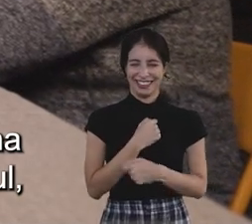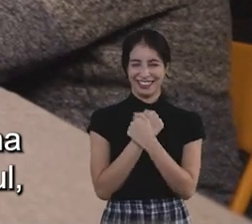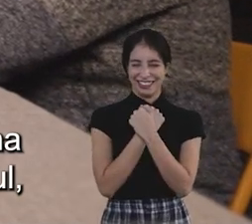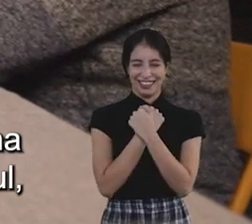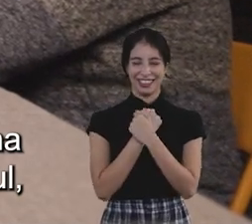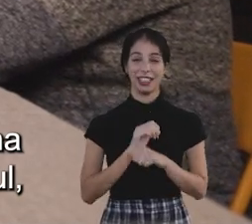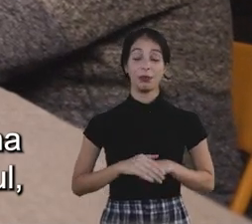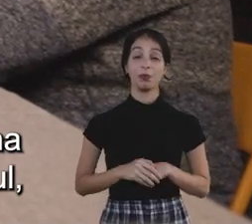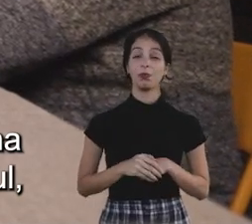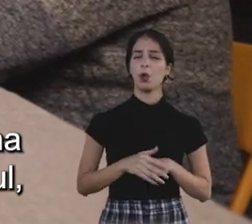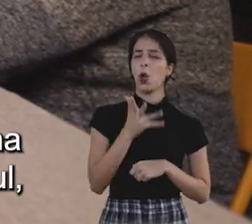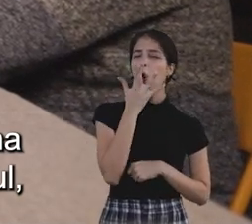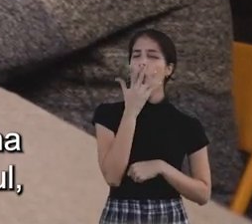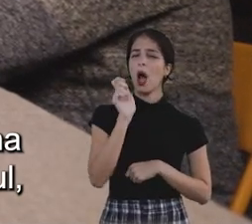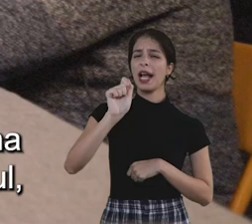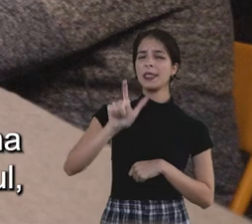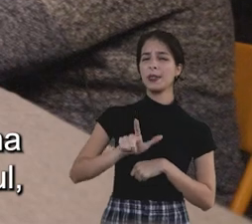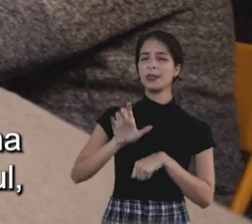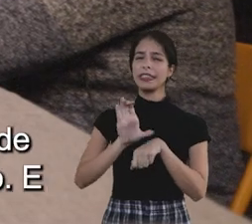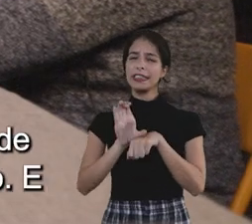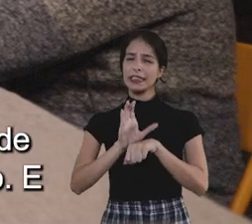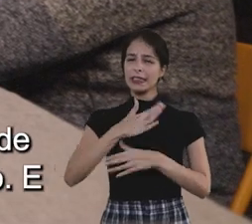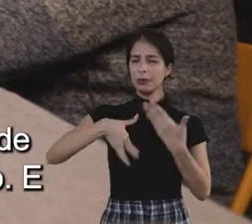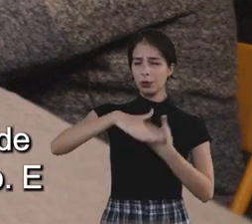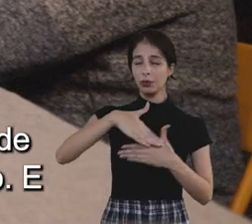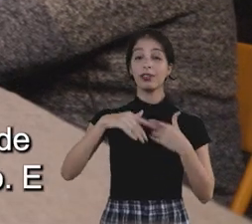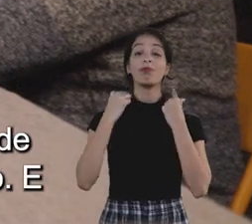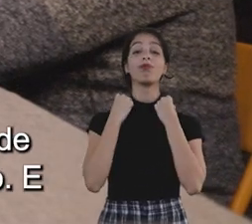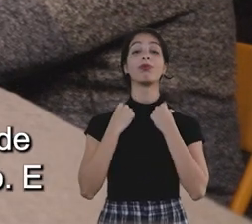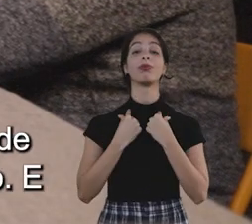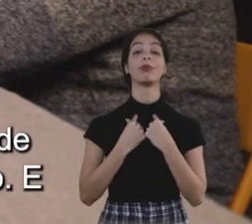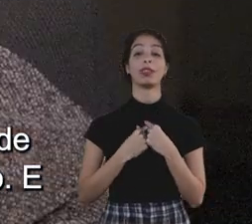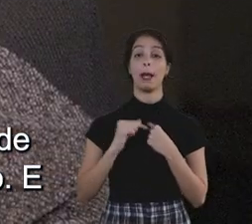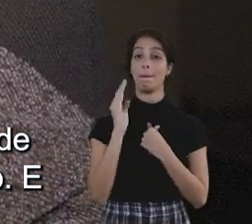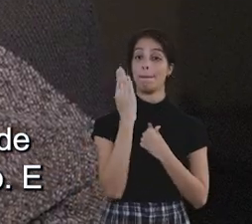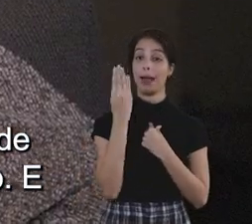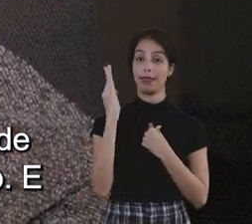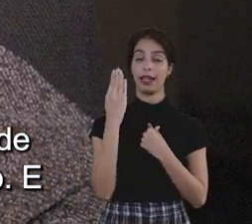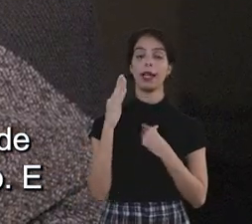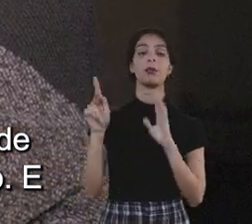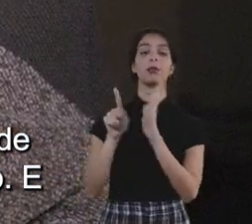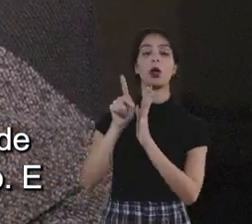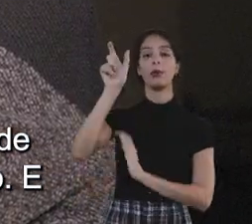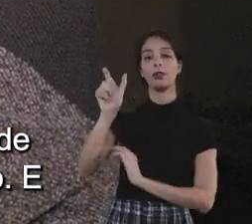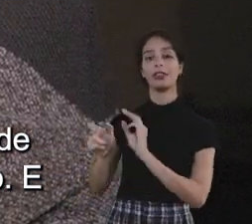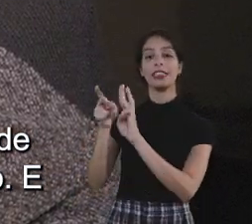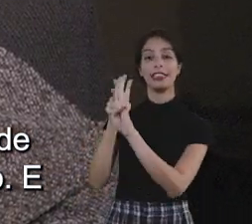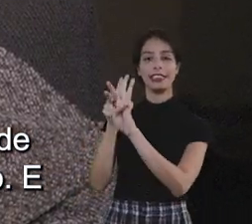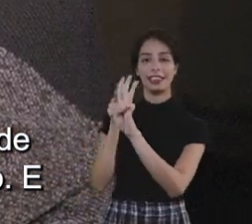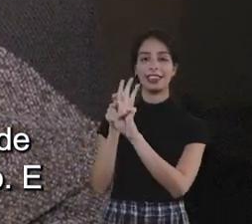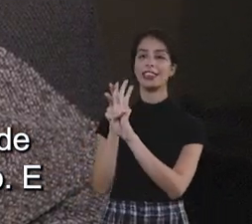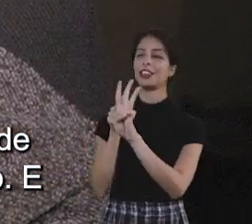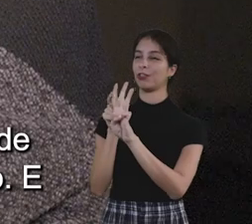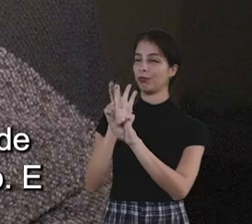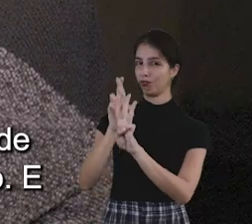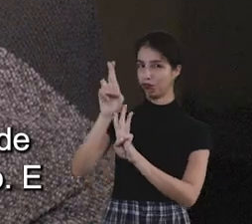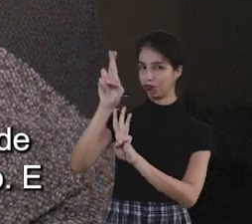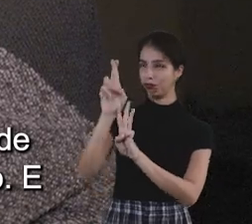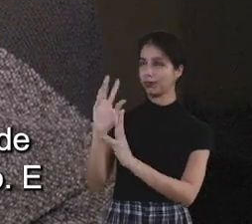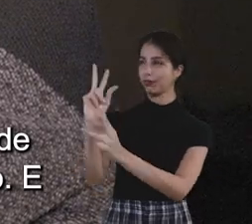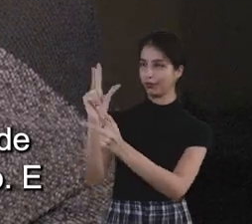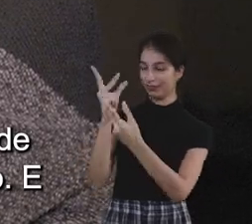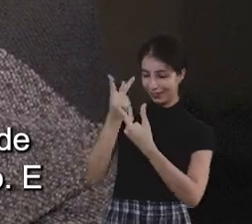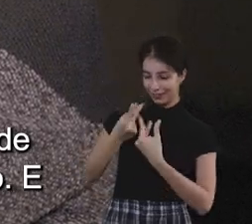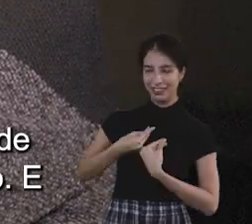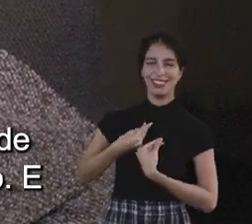agasalho em tons de cinza e azul tem um um colar de madeira que me foi dado de presente